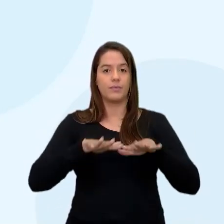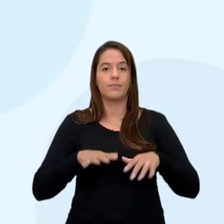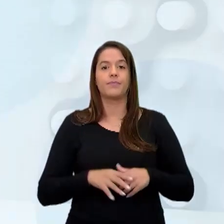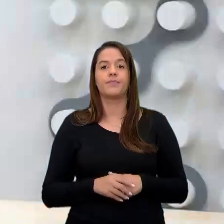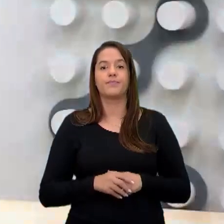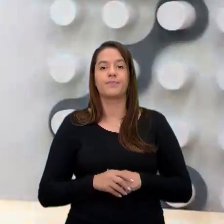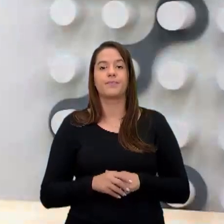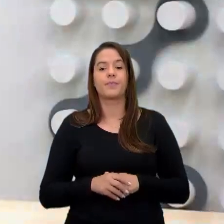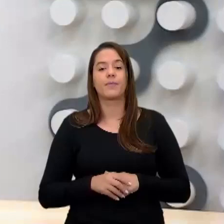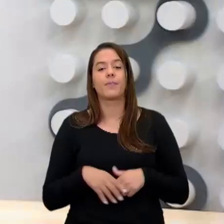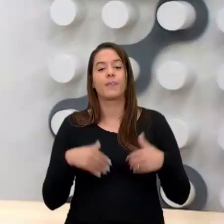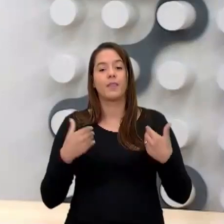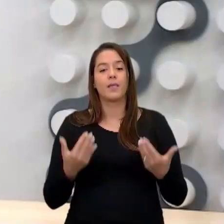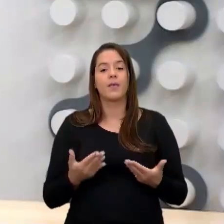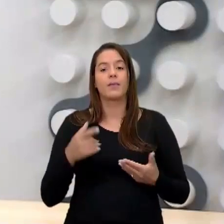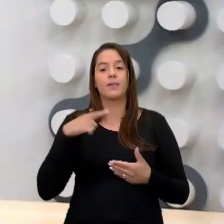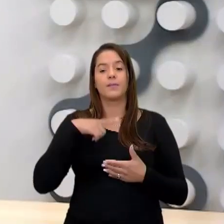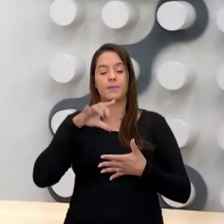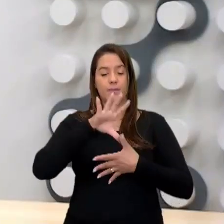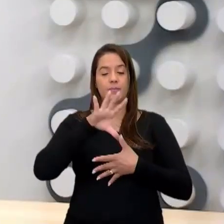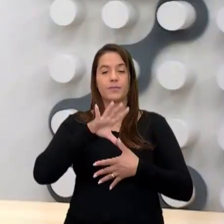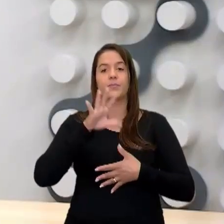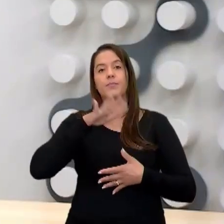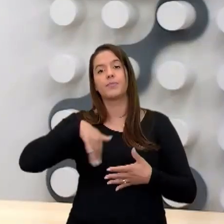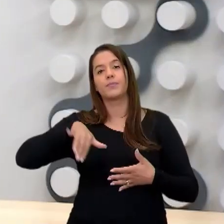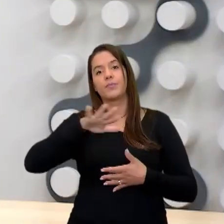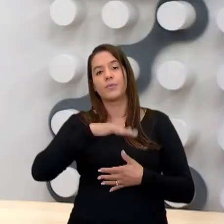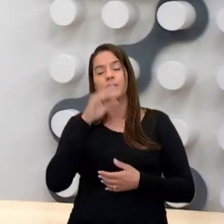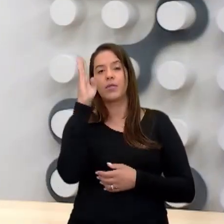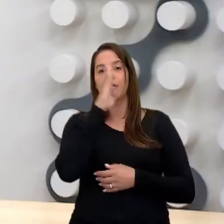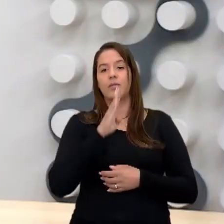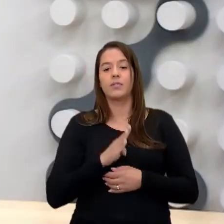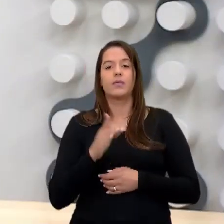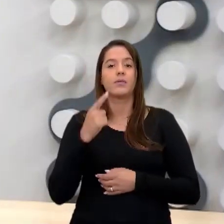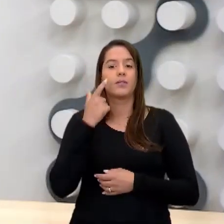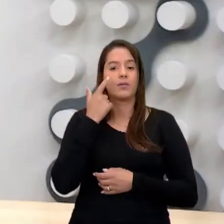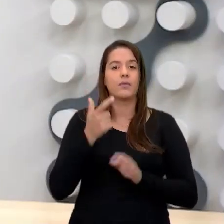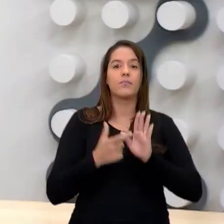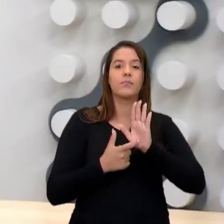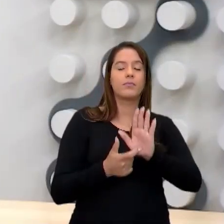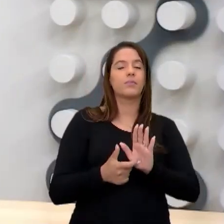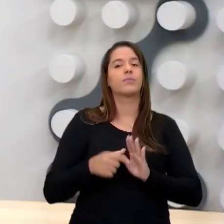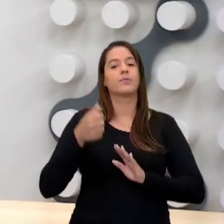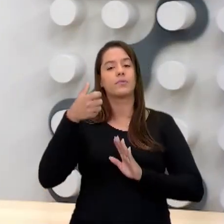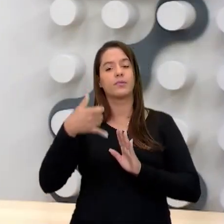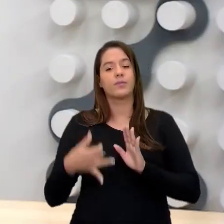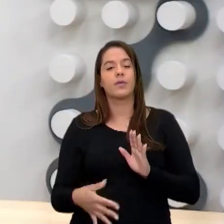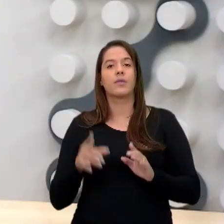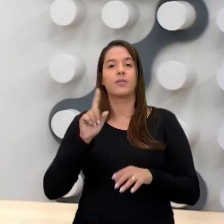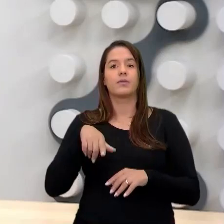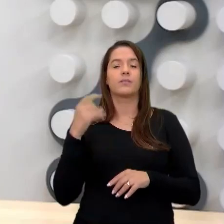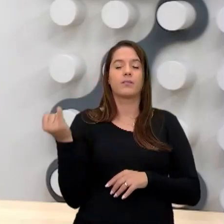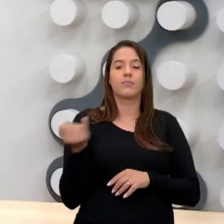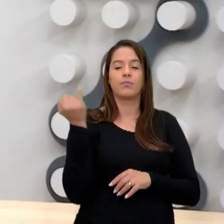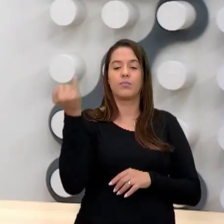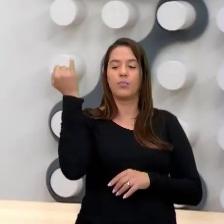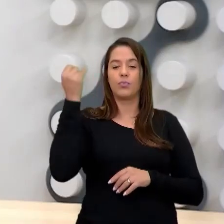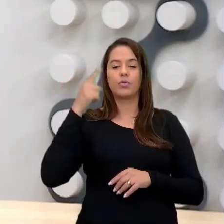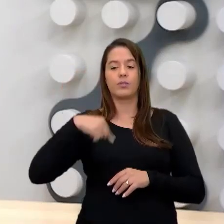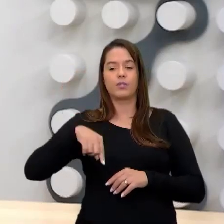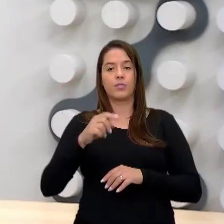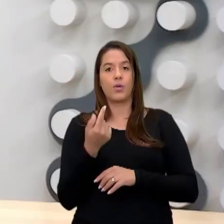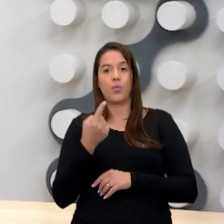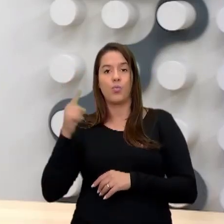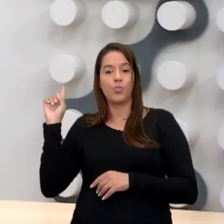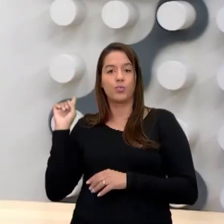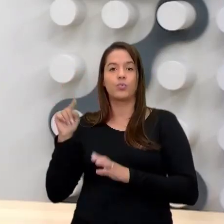rede urbana do Brasil, pode voltar aqui, isso. Essa rede urbana do Brasil, ele mostra aí uma referência e é a última